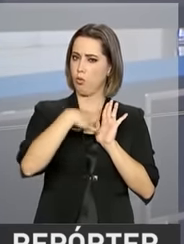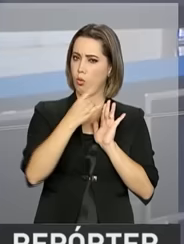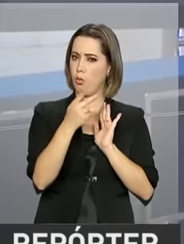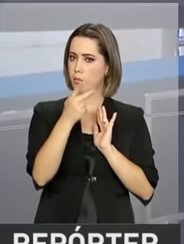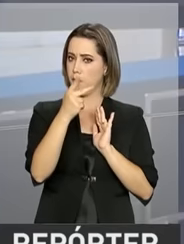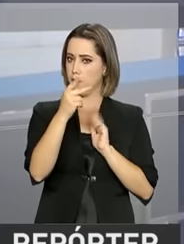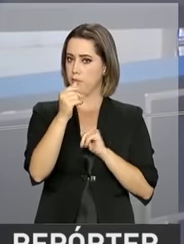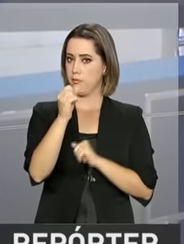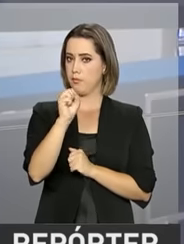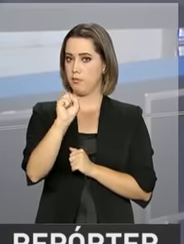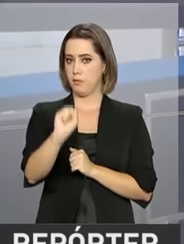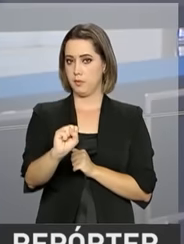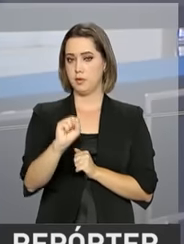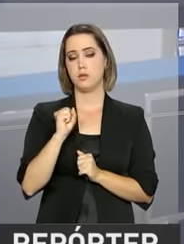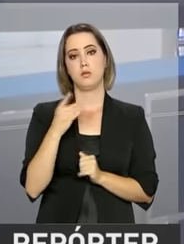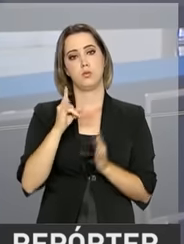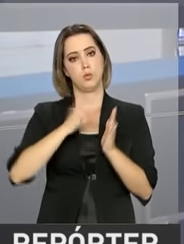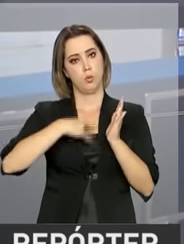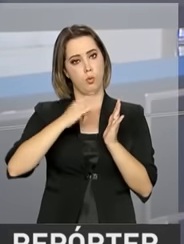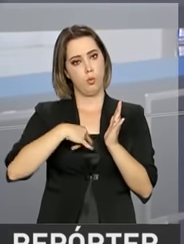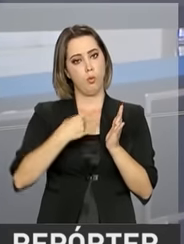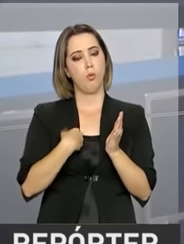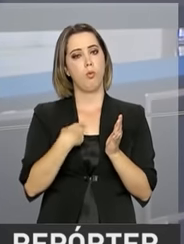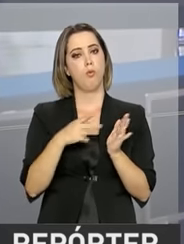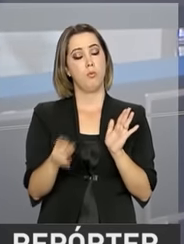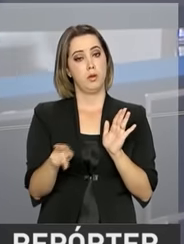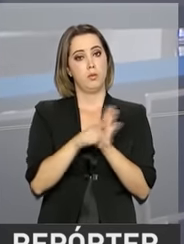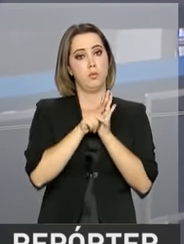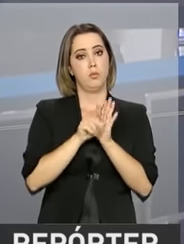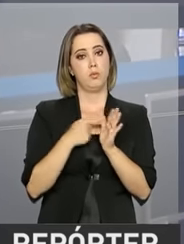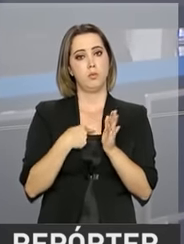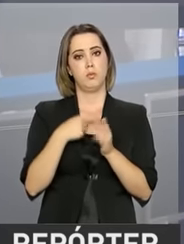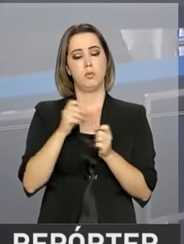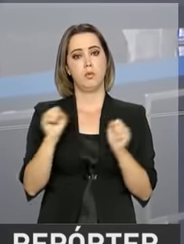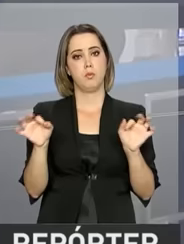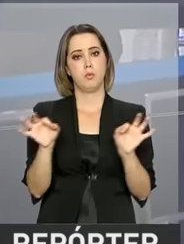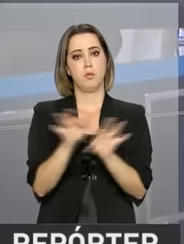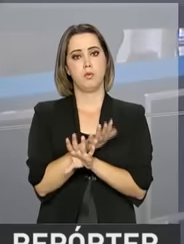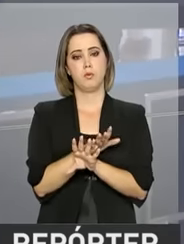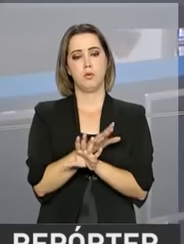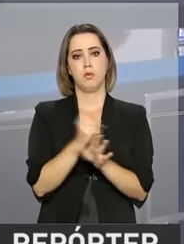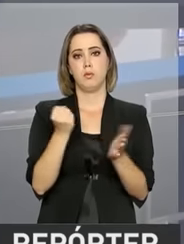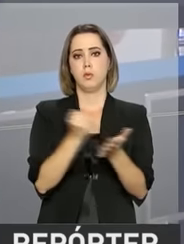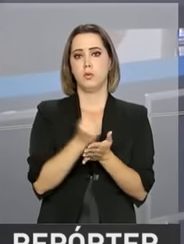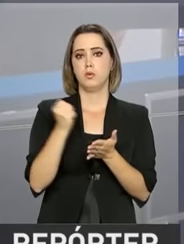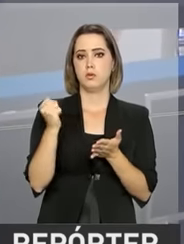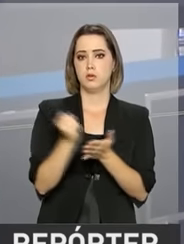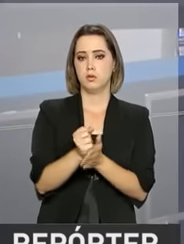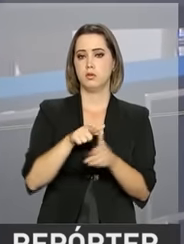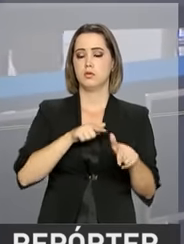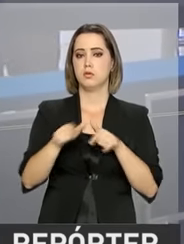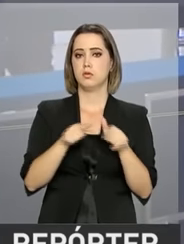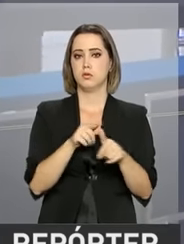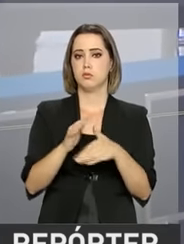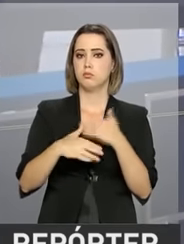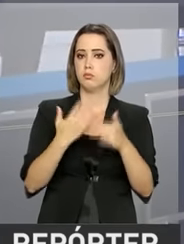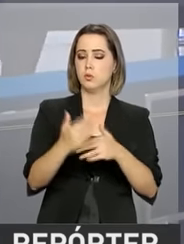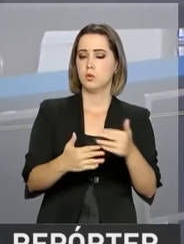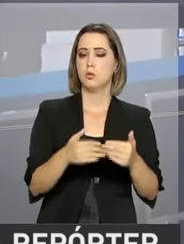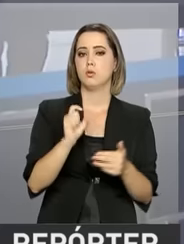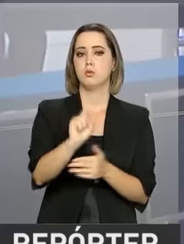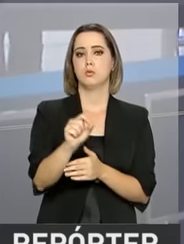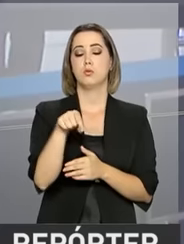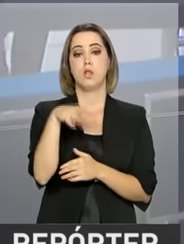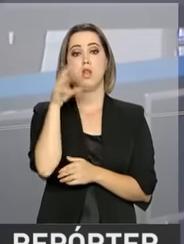pisp um documento de identificação e um comprovante de finalização do contrato de trabalho para agilizar o atendimento